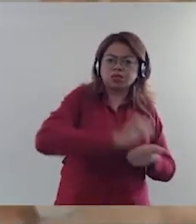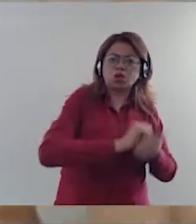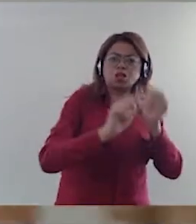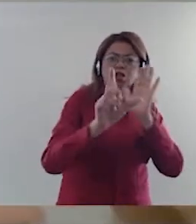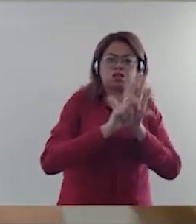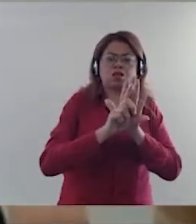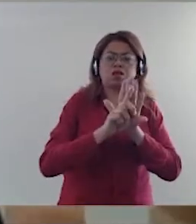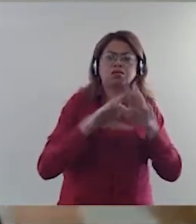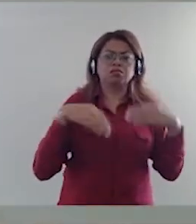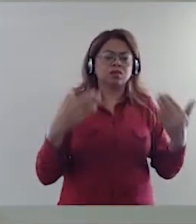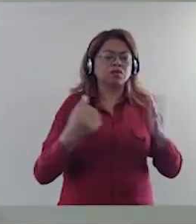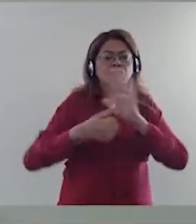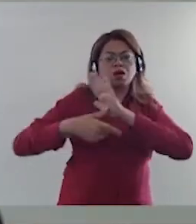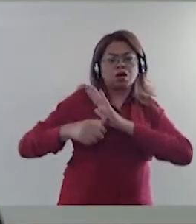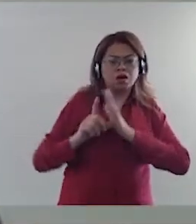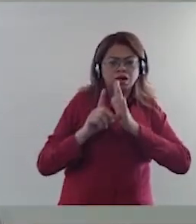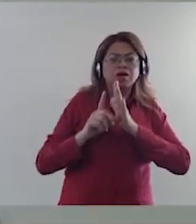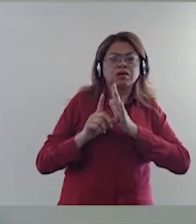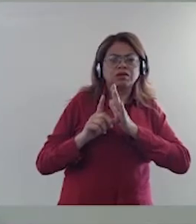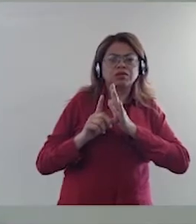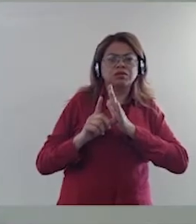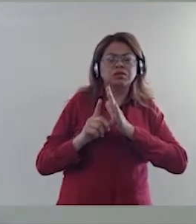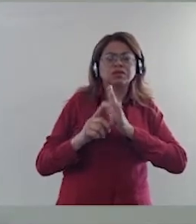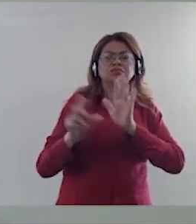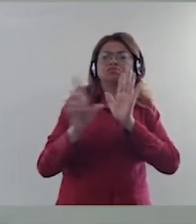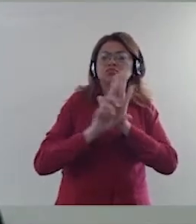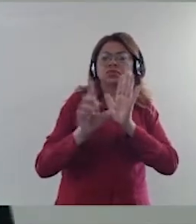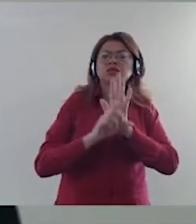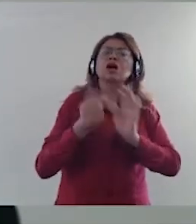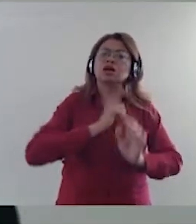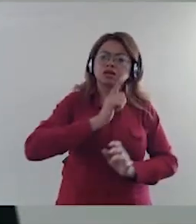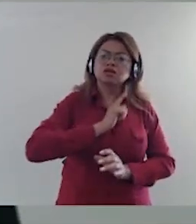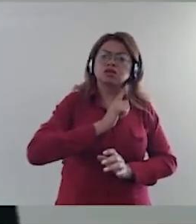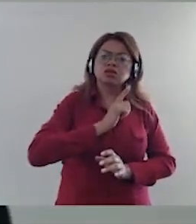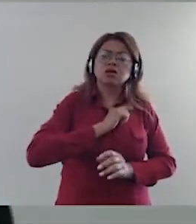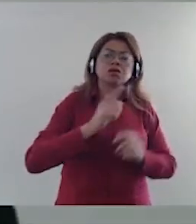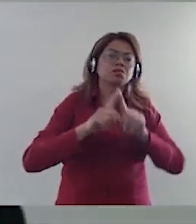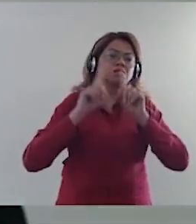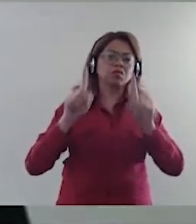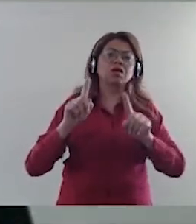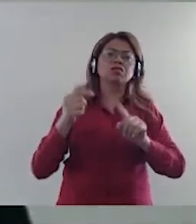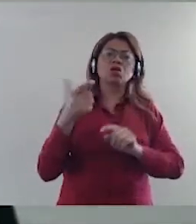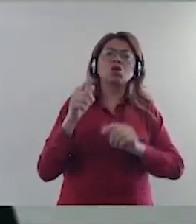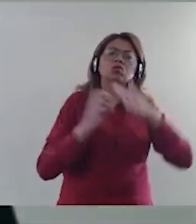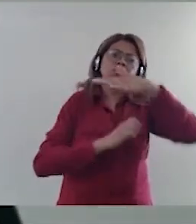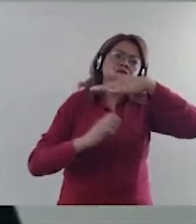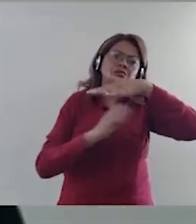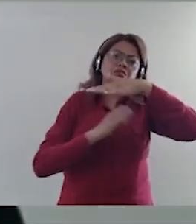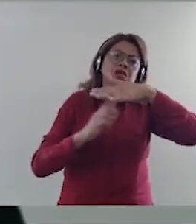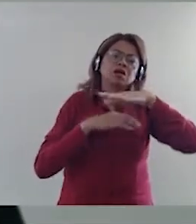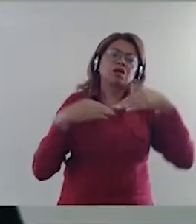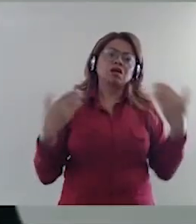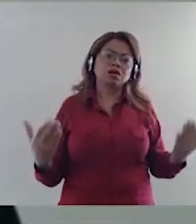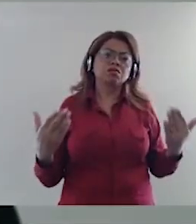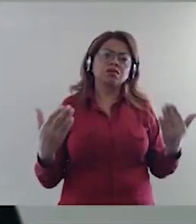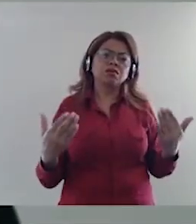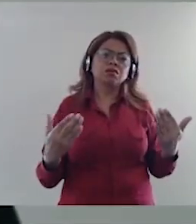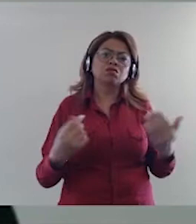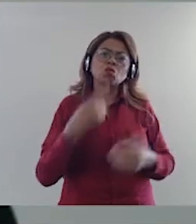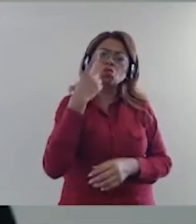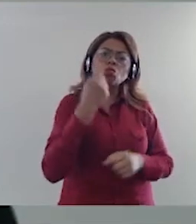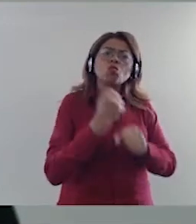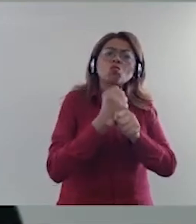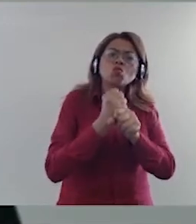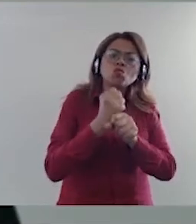não tiveram? Antes da pandemia, 1 ano e meio já havia a lei transcorrida. Não fizeram e agora ganharam mais 1 ano. É minha crítica que eu faço.